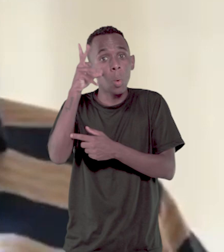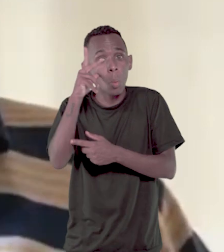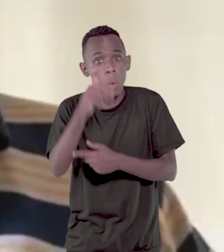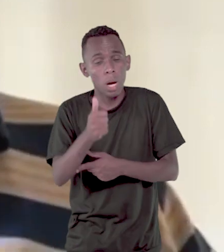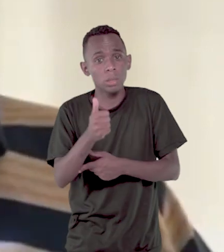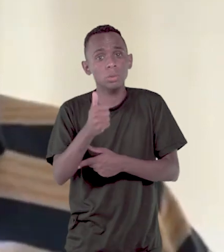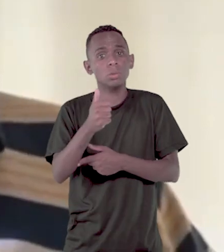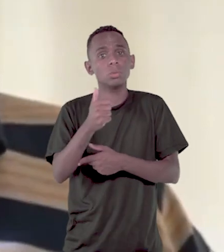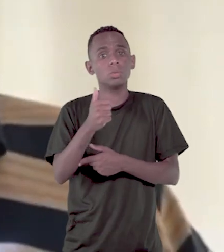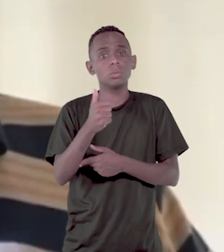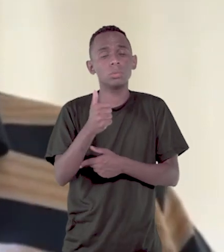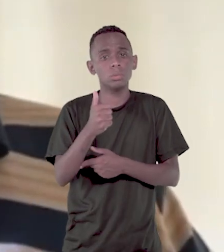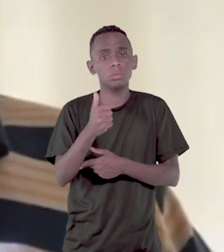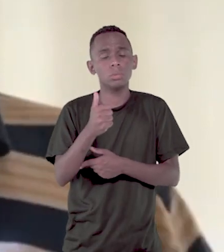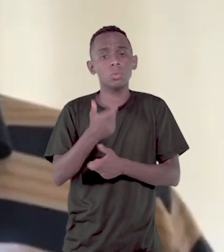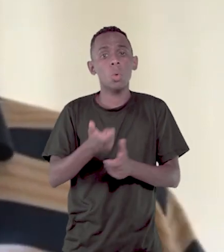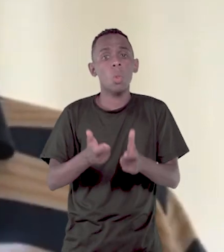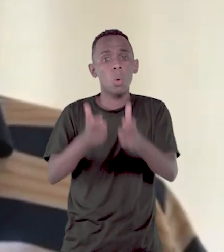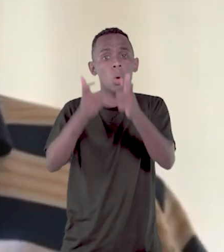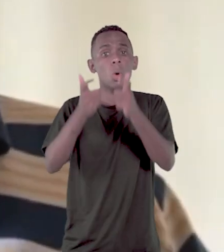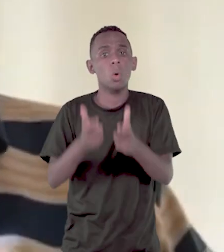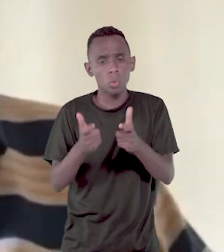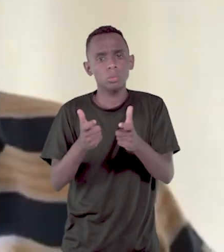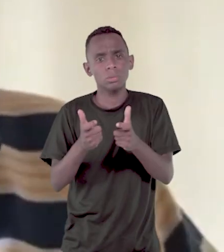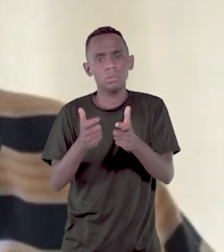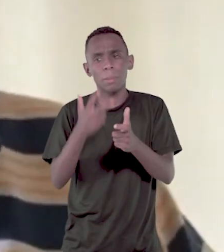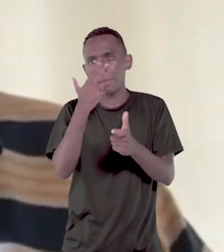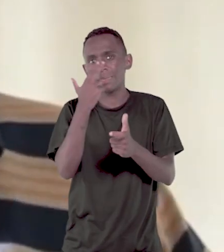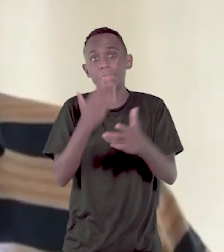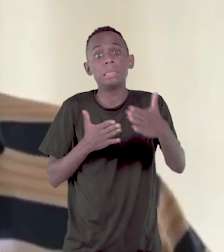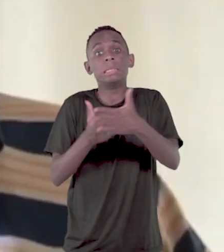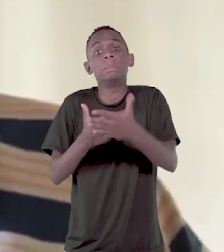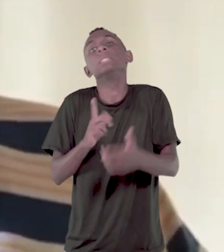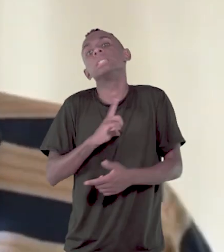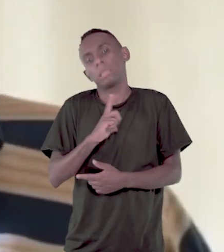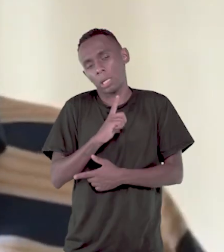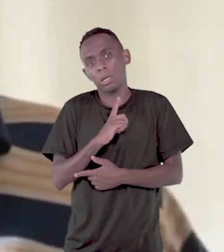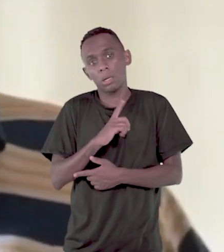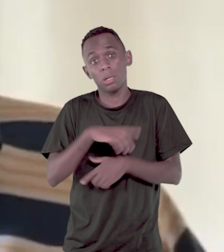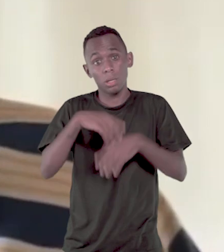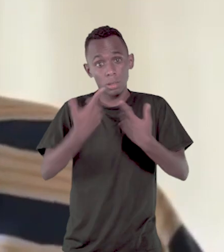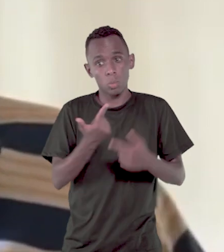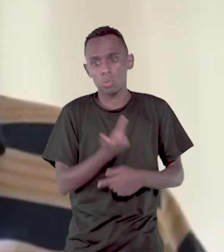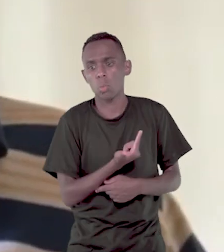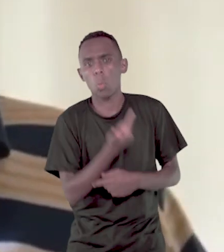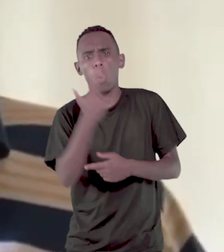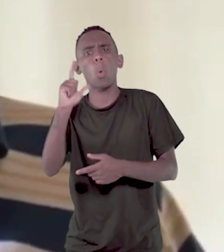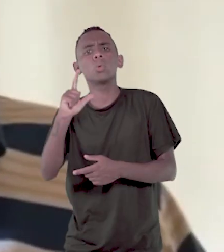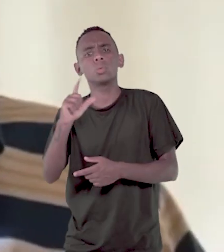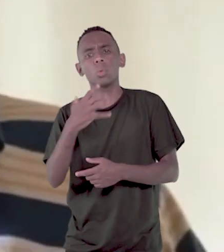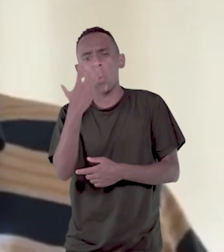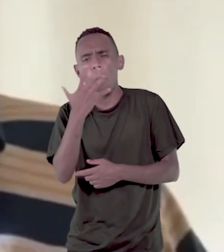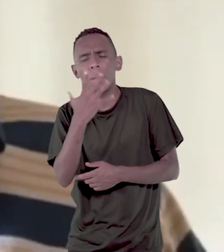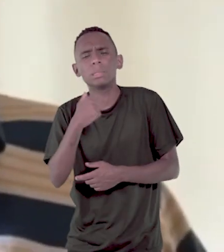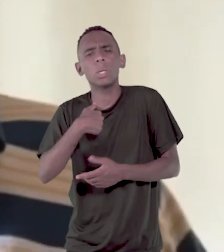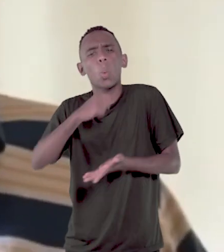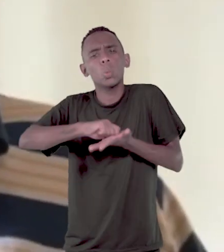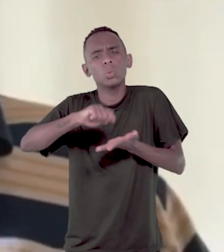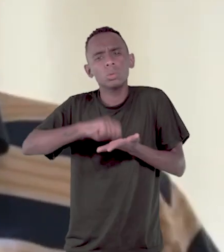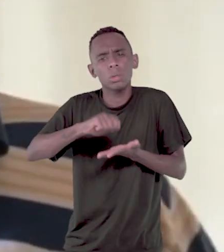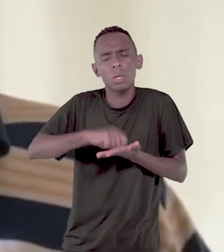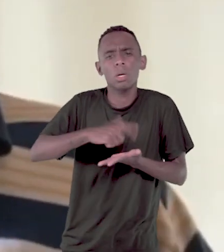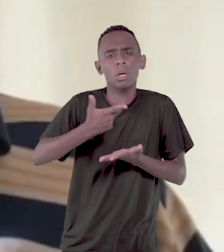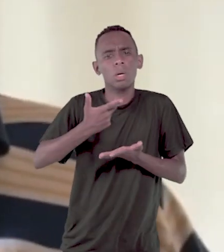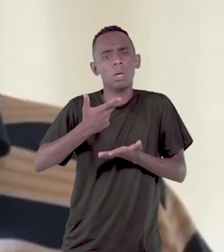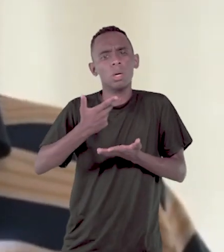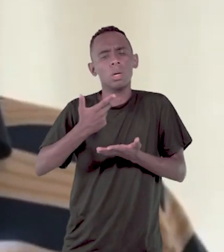ele me colocou num lugar, num beco sem saída. Então, este outro romance que eu escrevi, ele